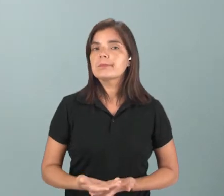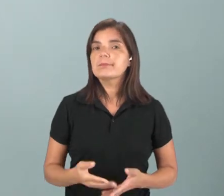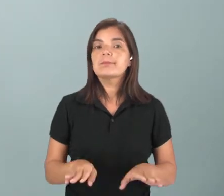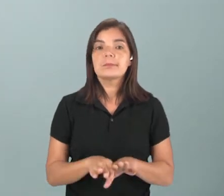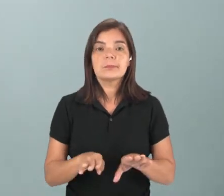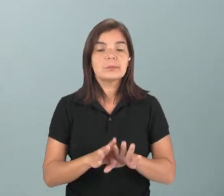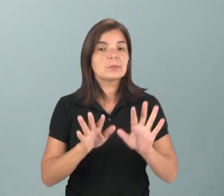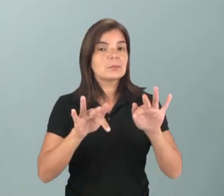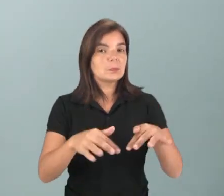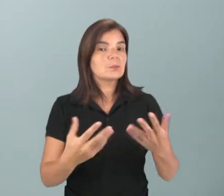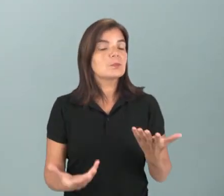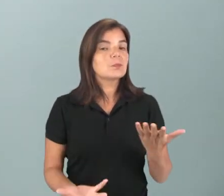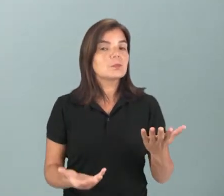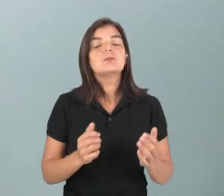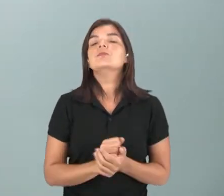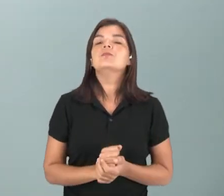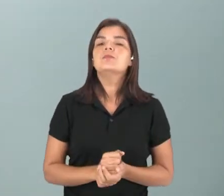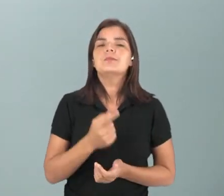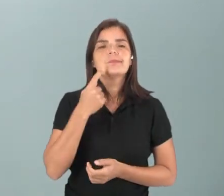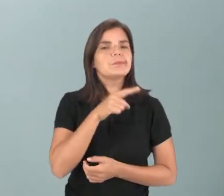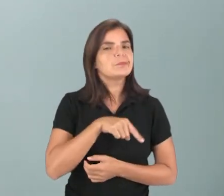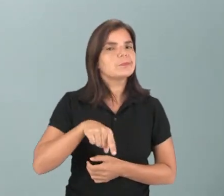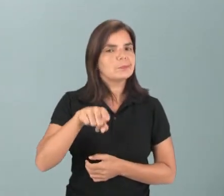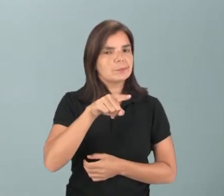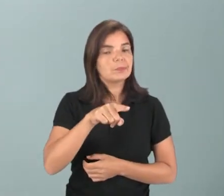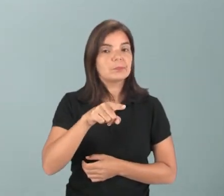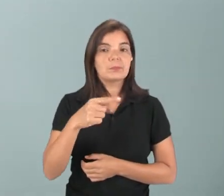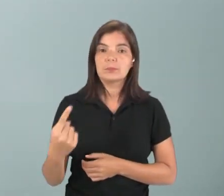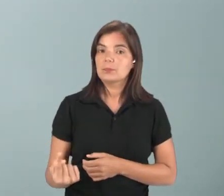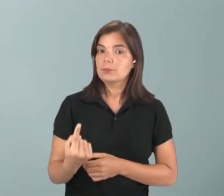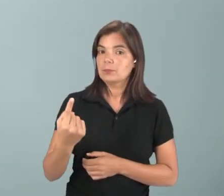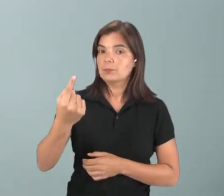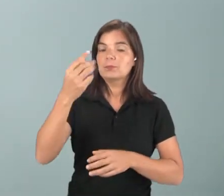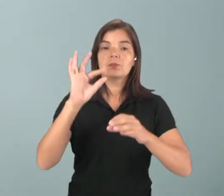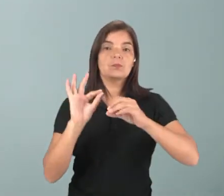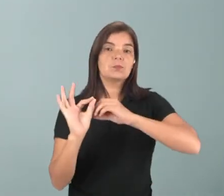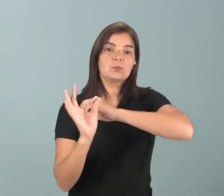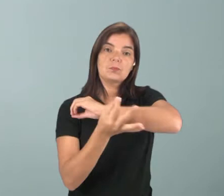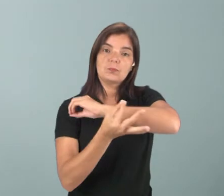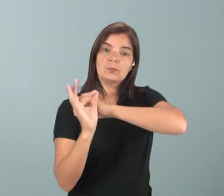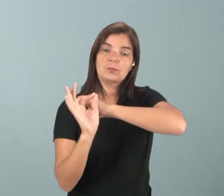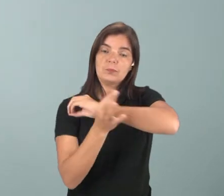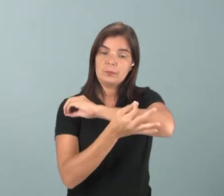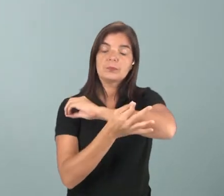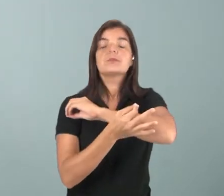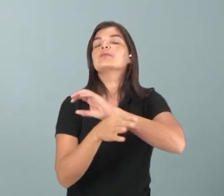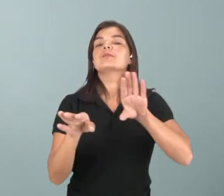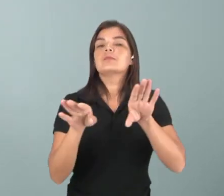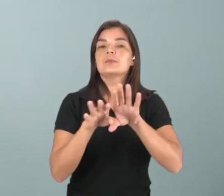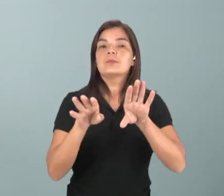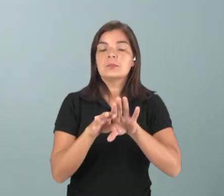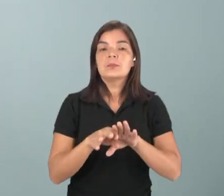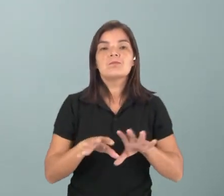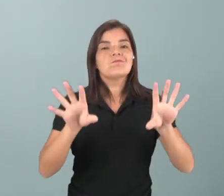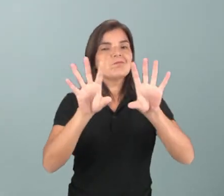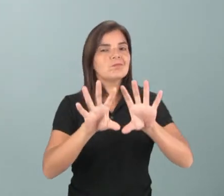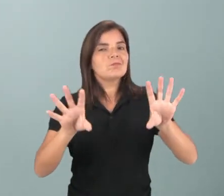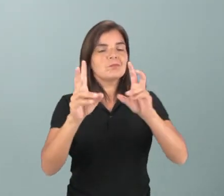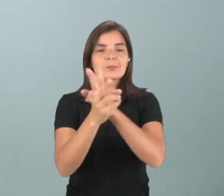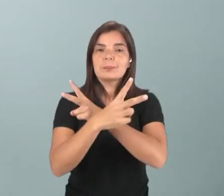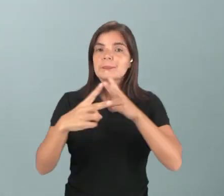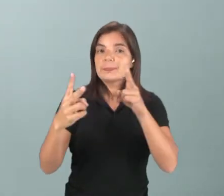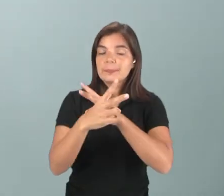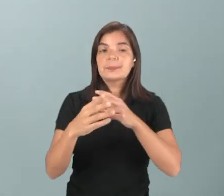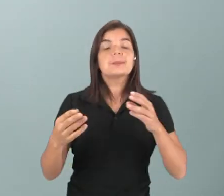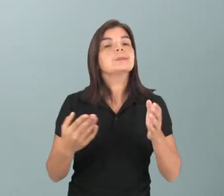E, para finalizar, né, eu falei para vocês que a altitude, a latitude, massas de ar e correntes oceânicas interferem no